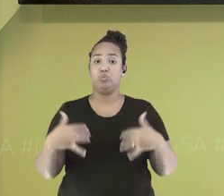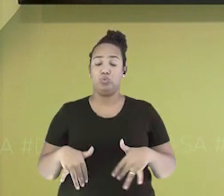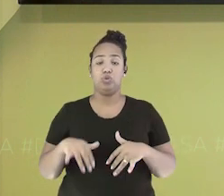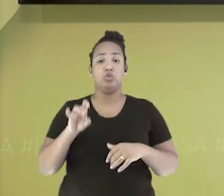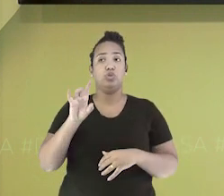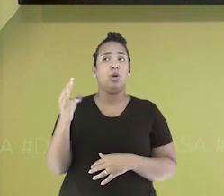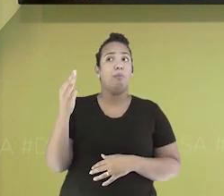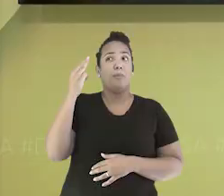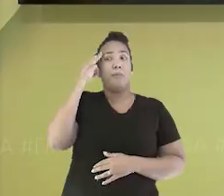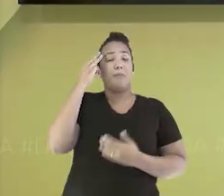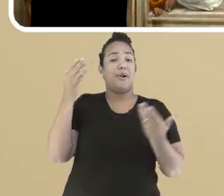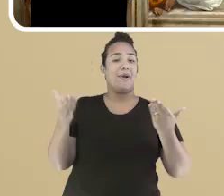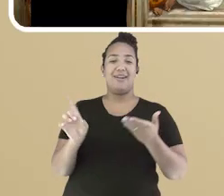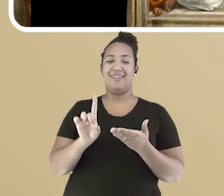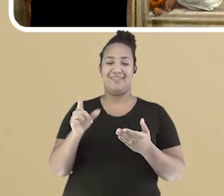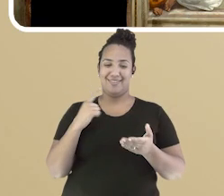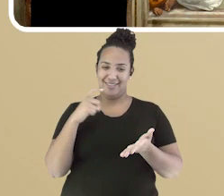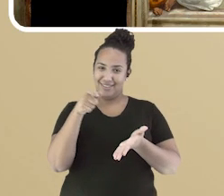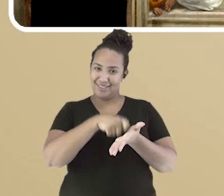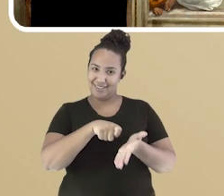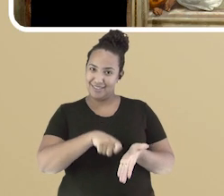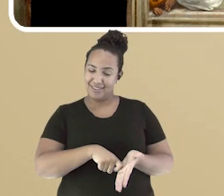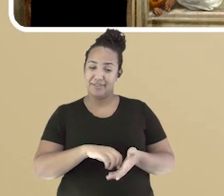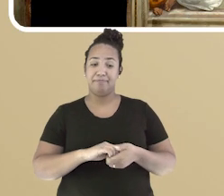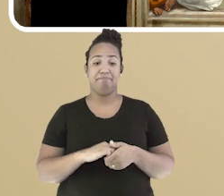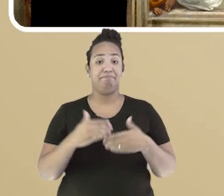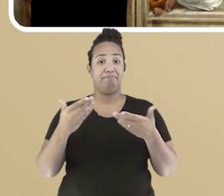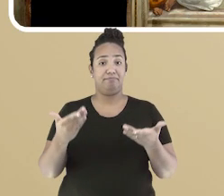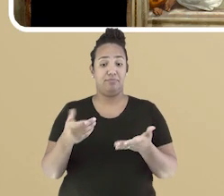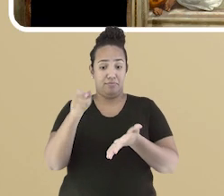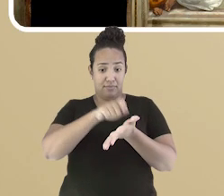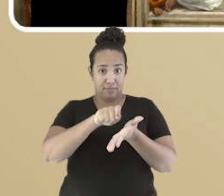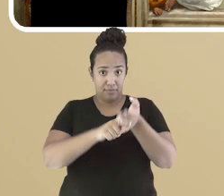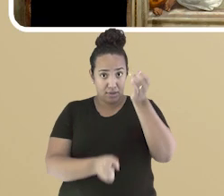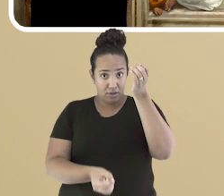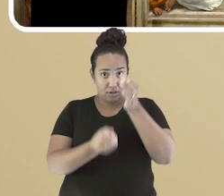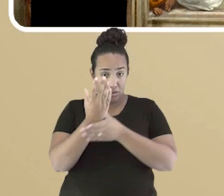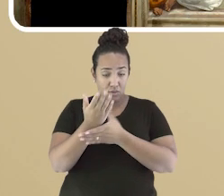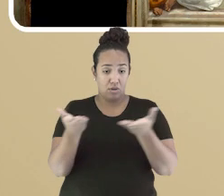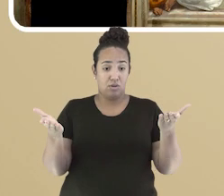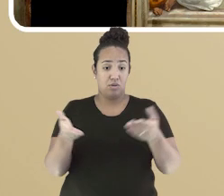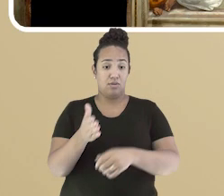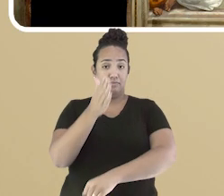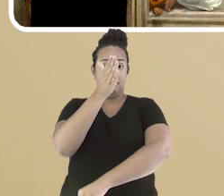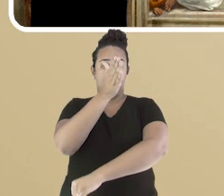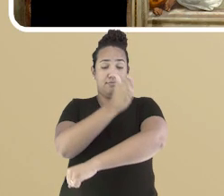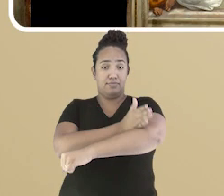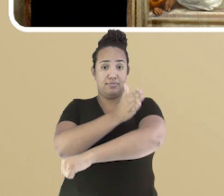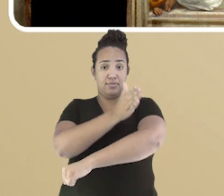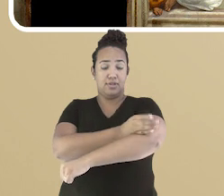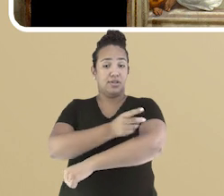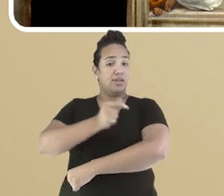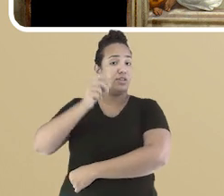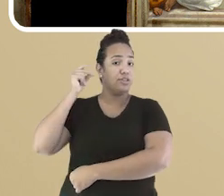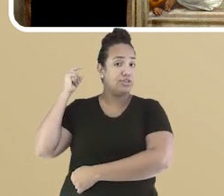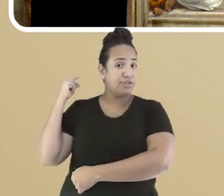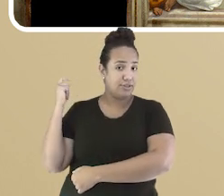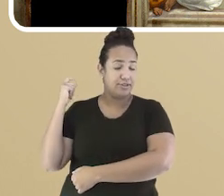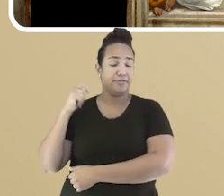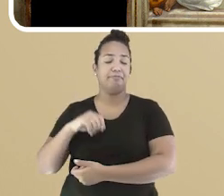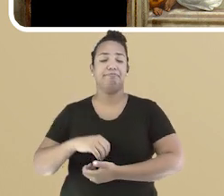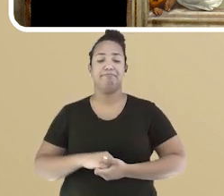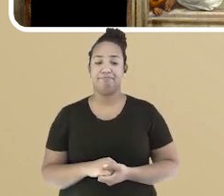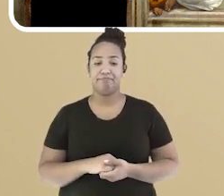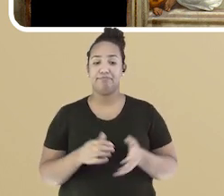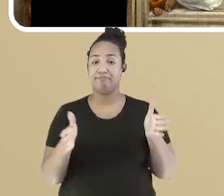utilizar apenas a memória. Esse período, após a invenção da escrita, é chamada de Idade Antiga ou